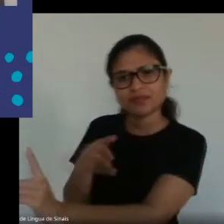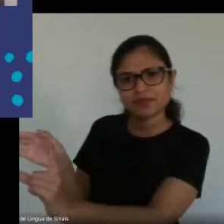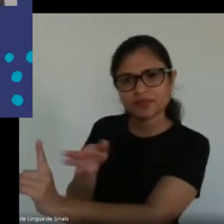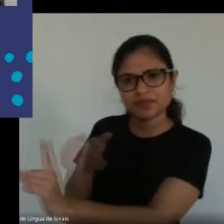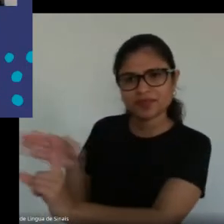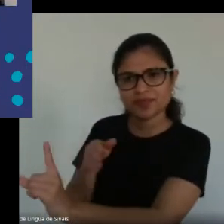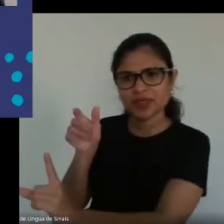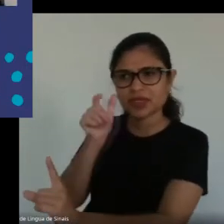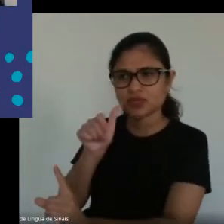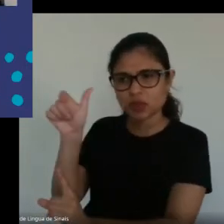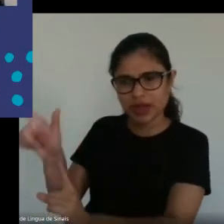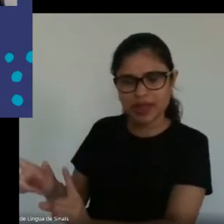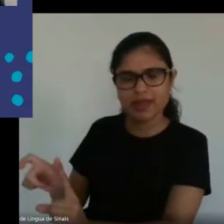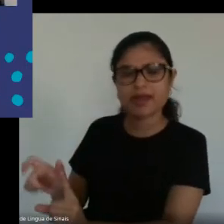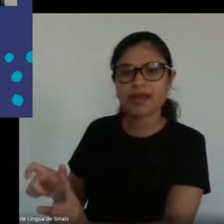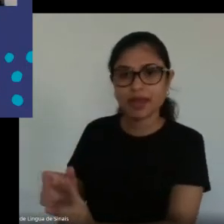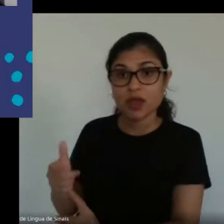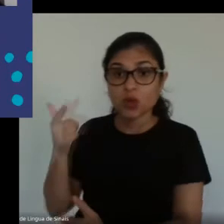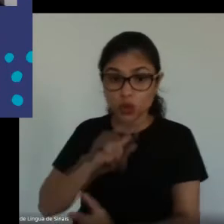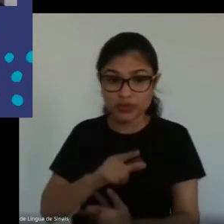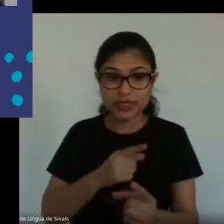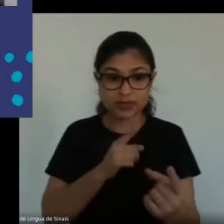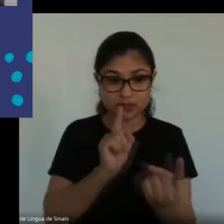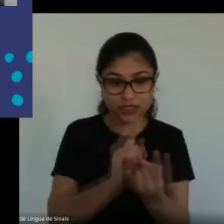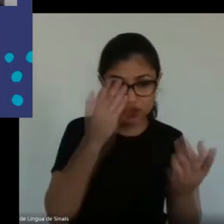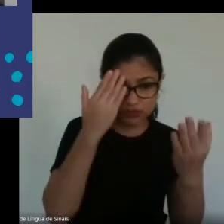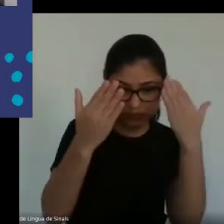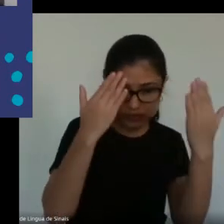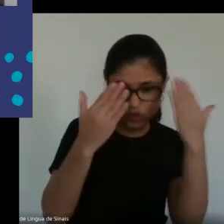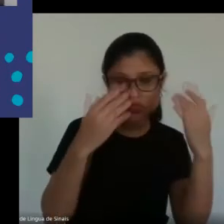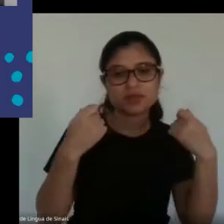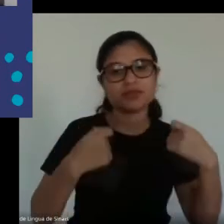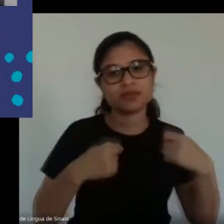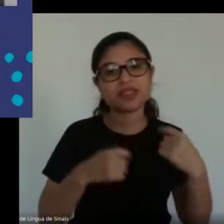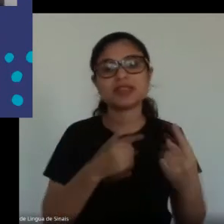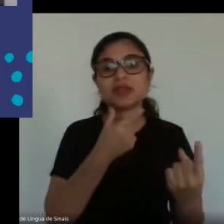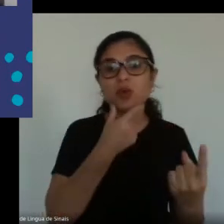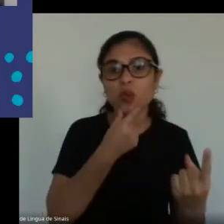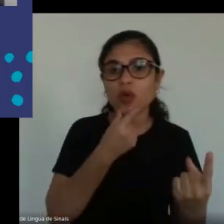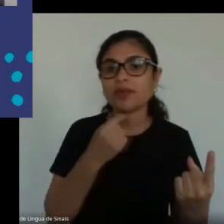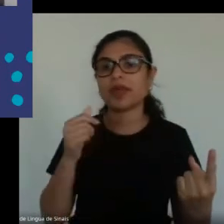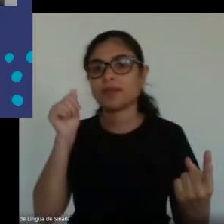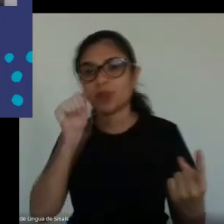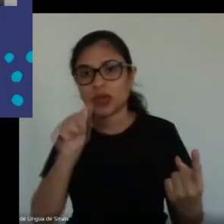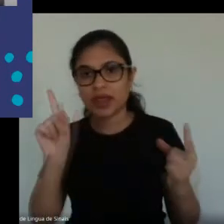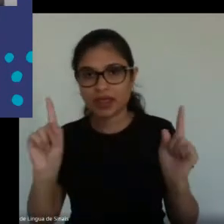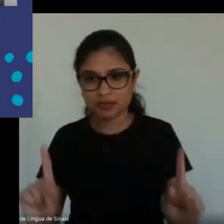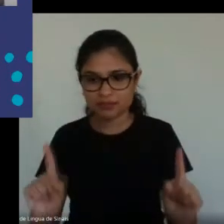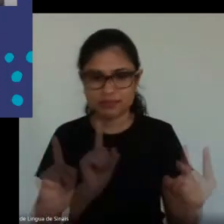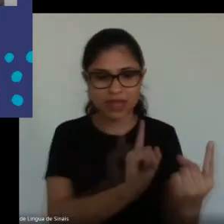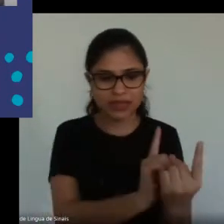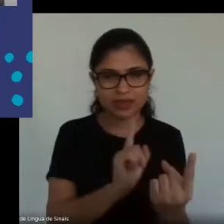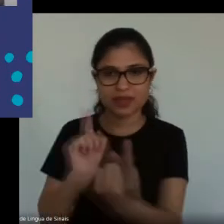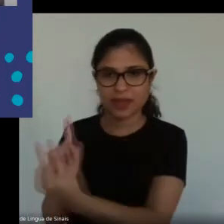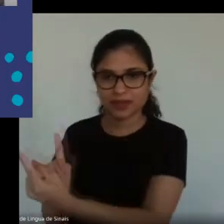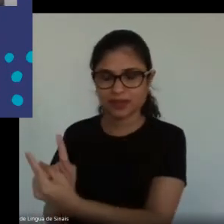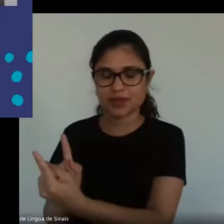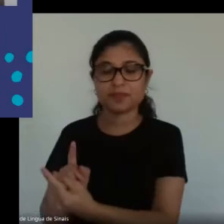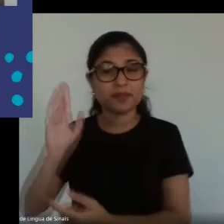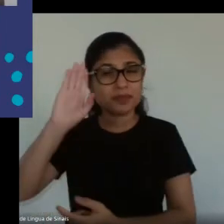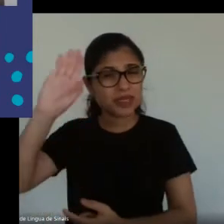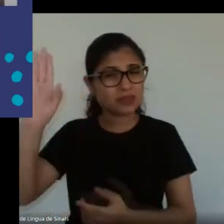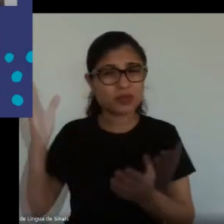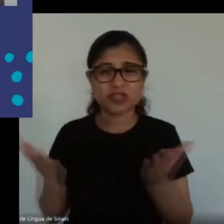psicológica, você tem que fazer a intervenção com o homem e com a mulher. principalmente esses que estão dentro de